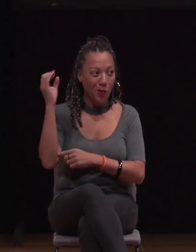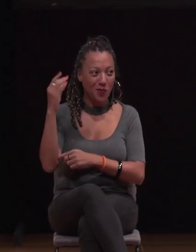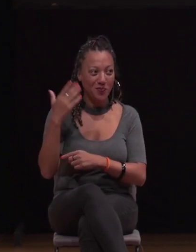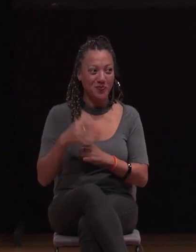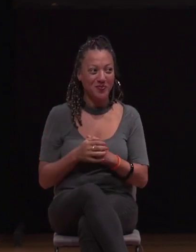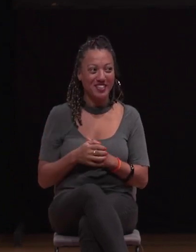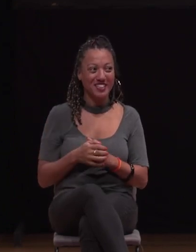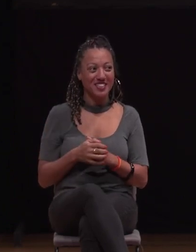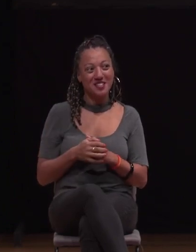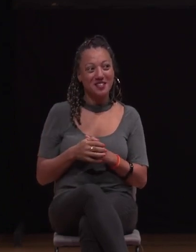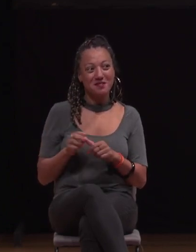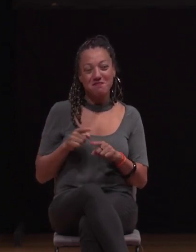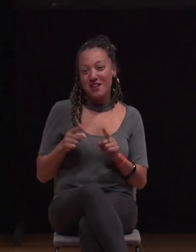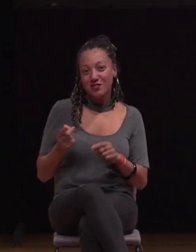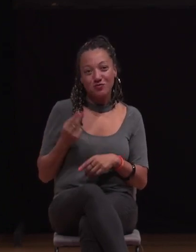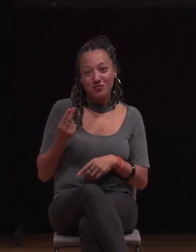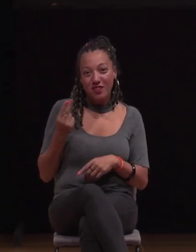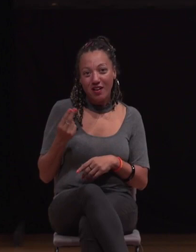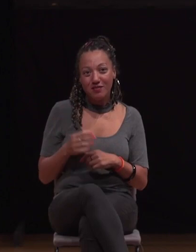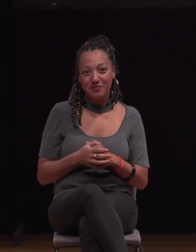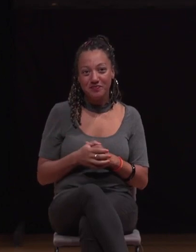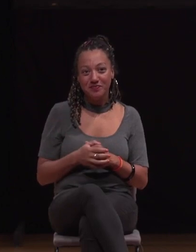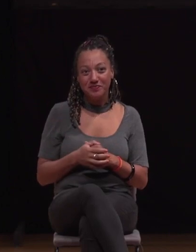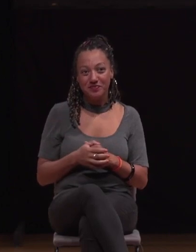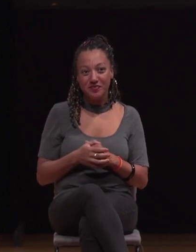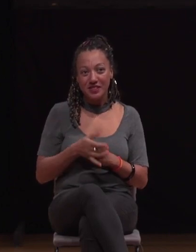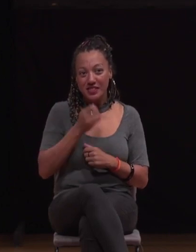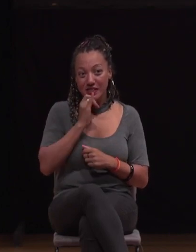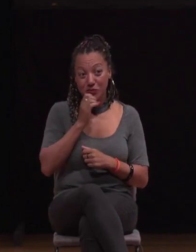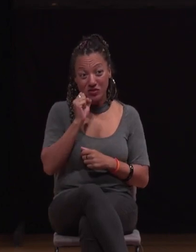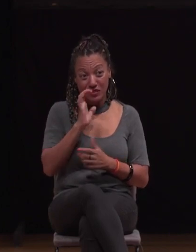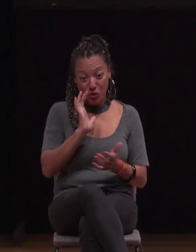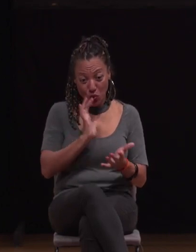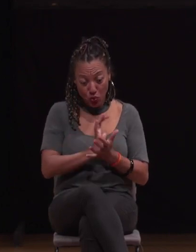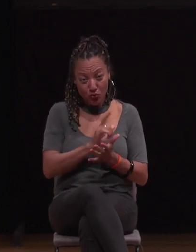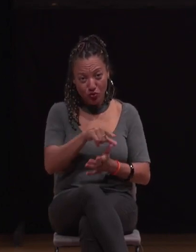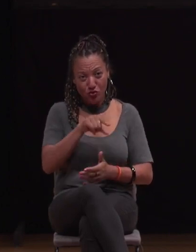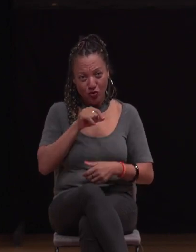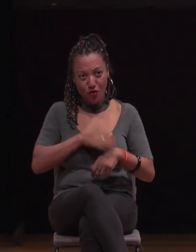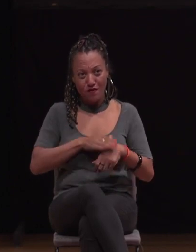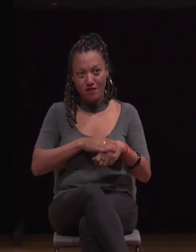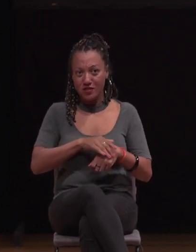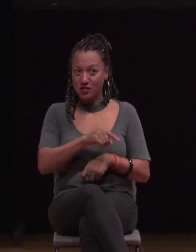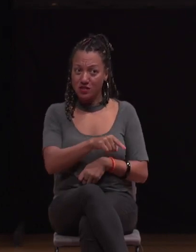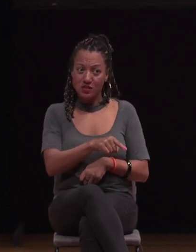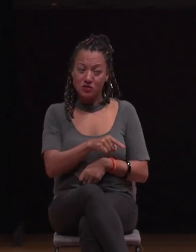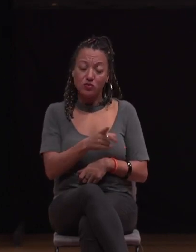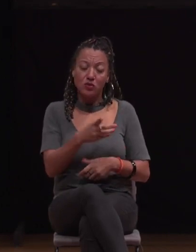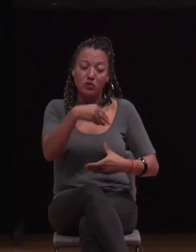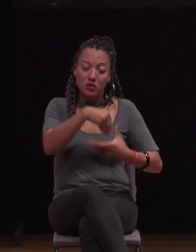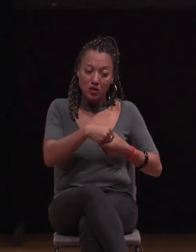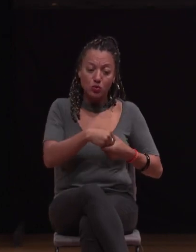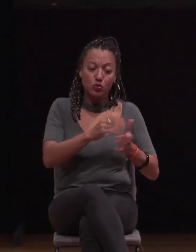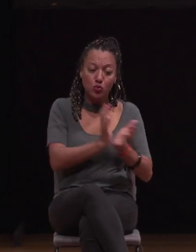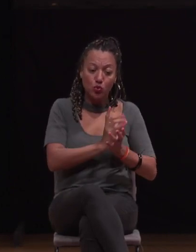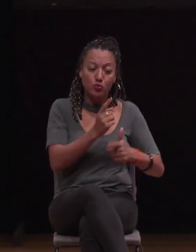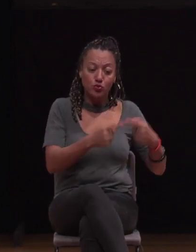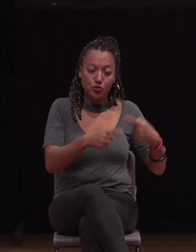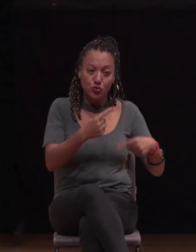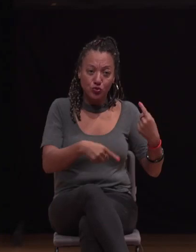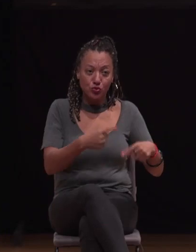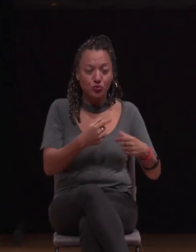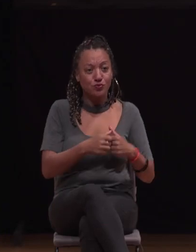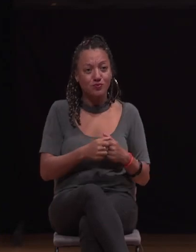Mas não dá. E se agora o grupo tomou esse caminho, a gente faz a discussão interna, mas o front